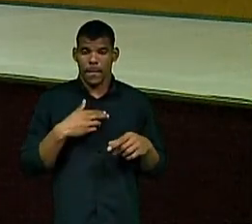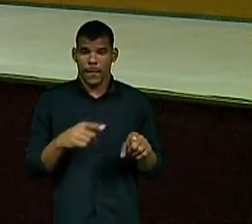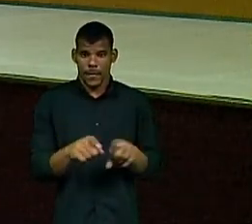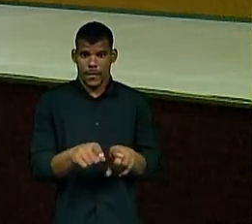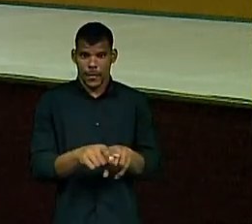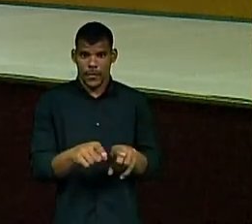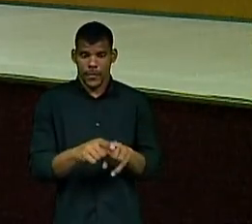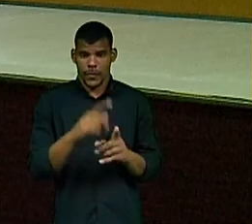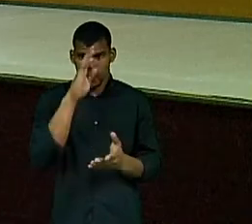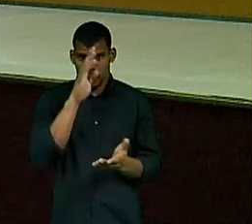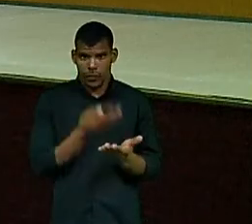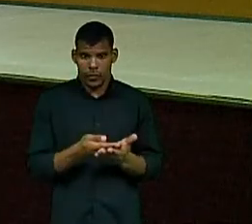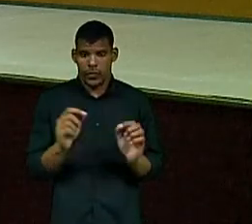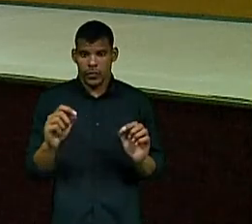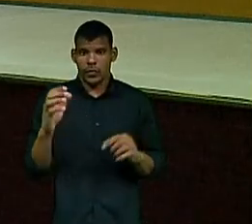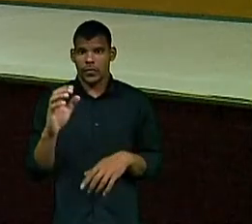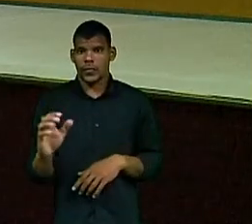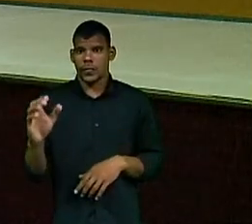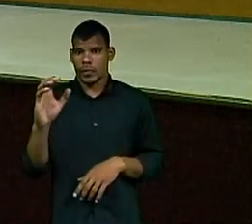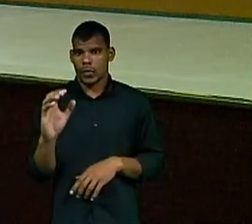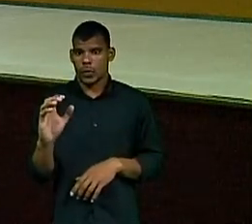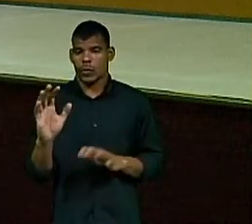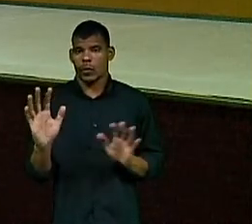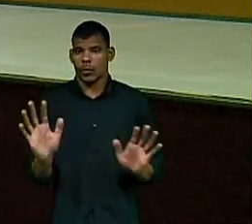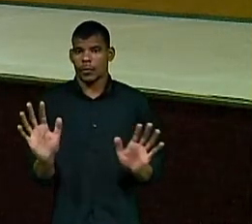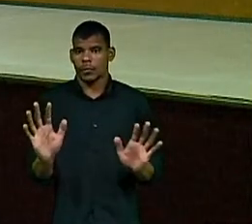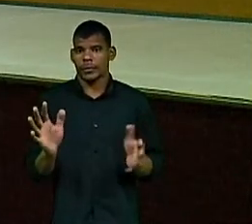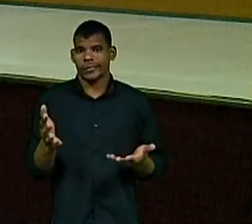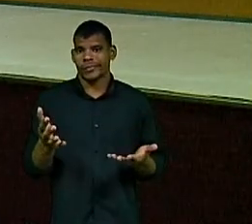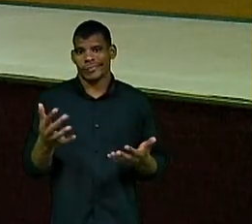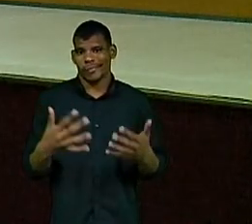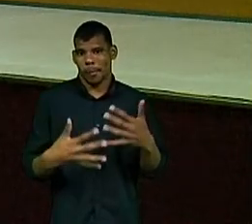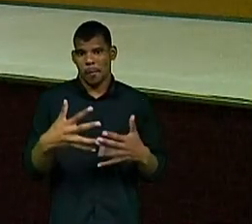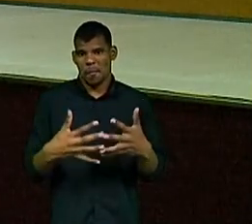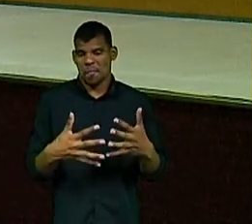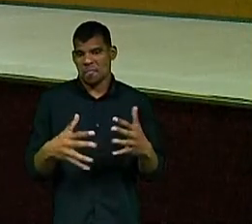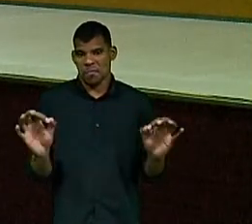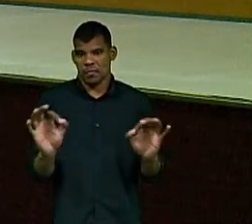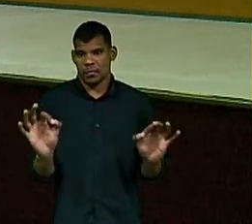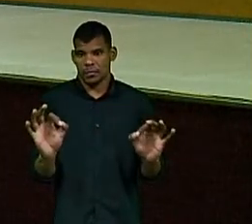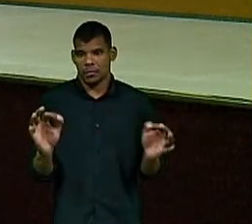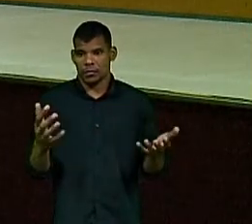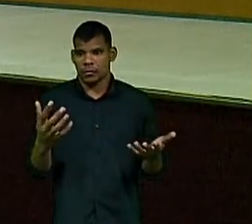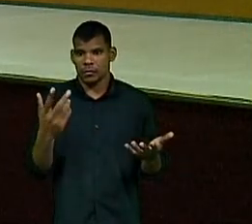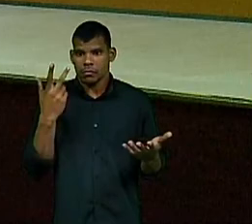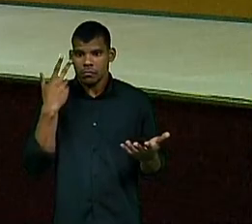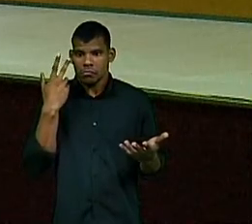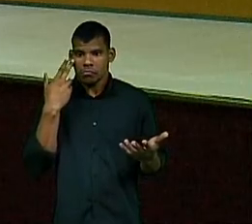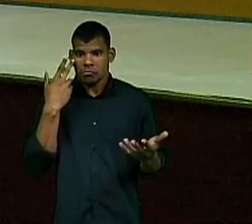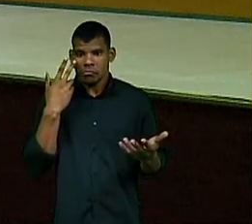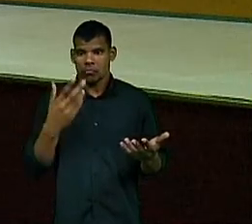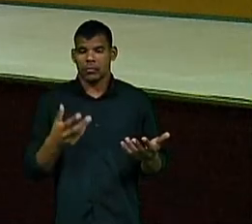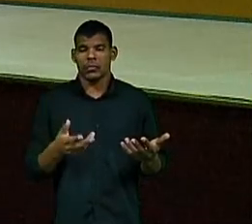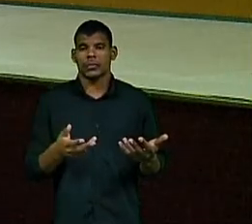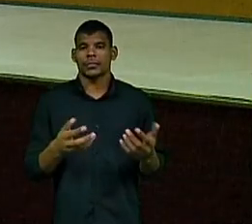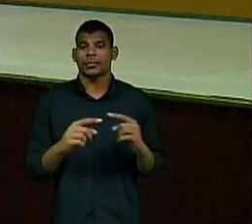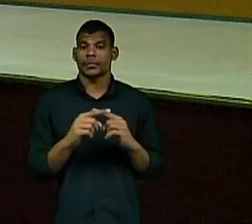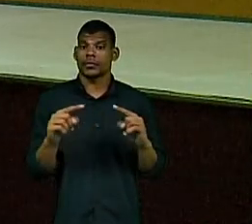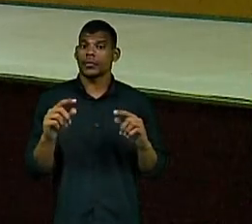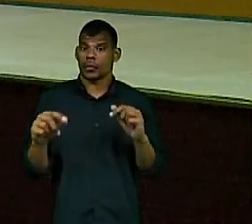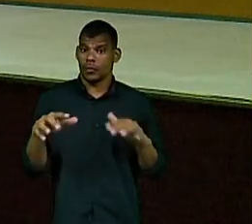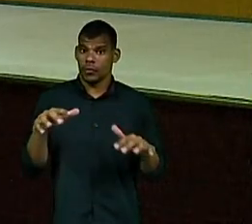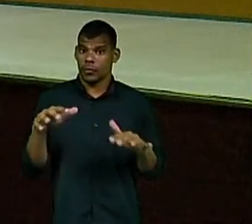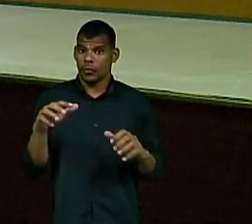que acreditavam na ciência uma coisa não é impede a outra né não inutiliza a outra mas o movimento